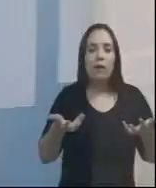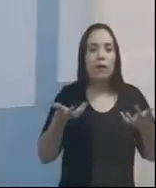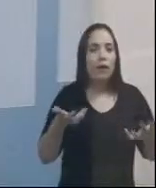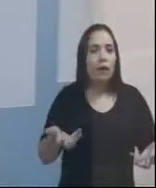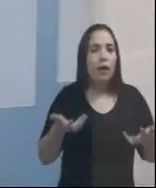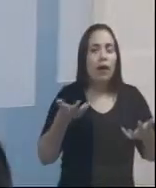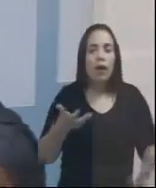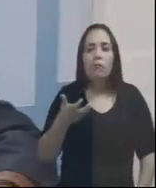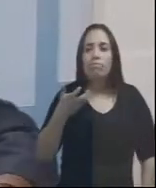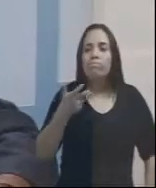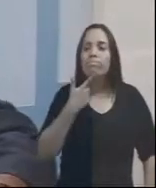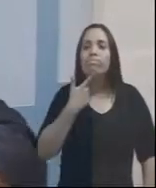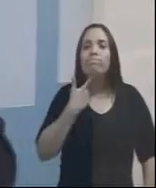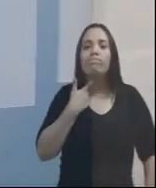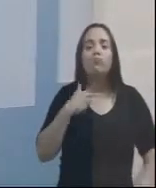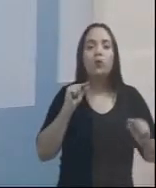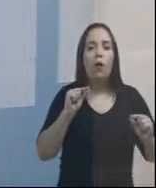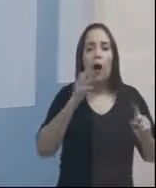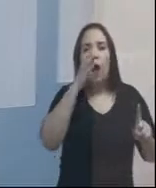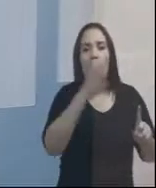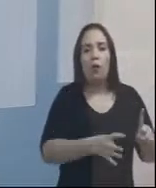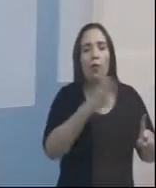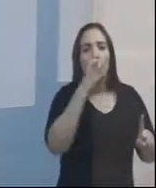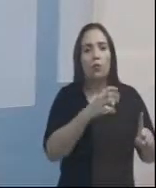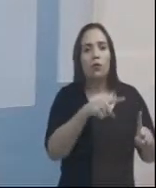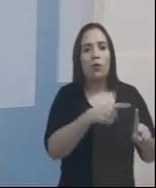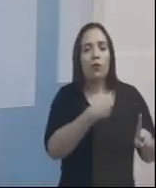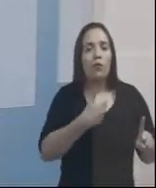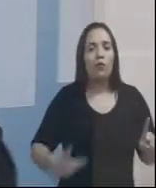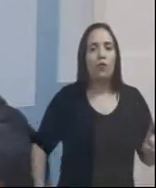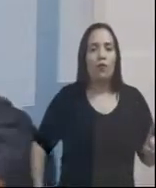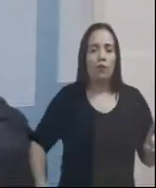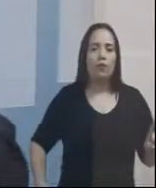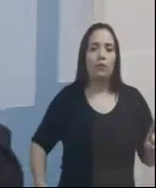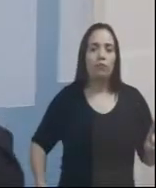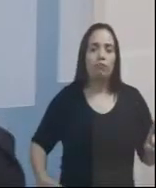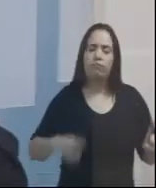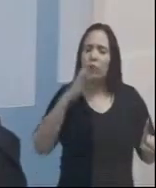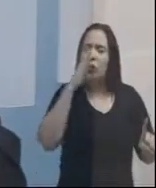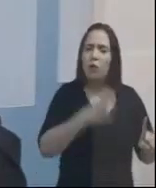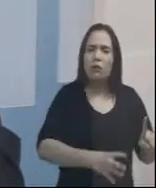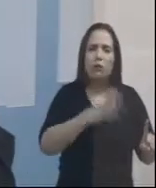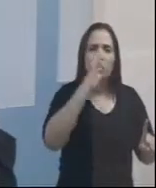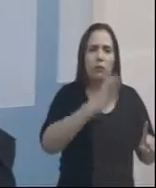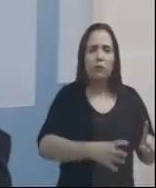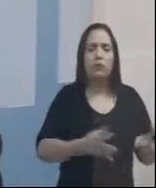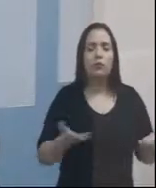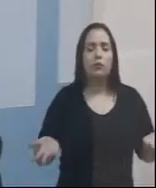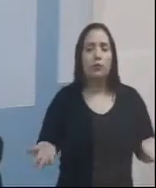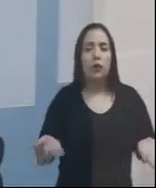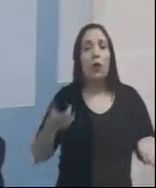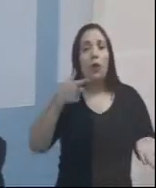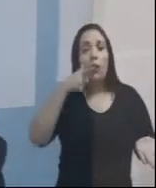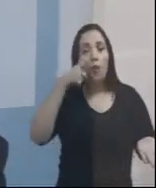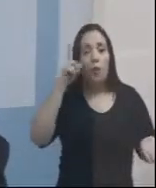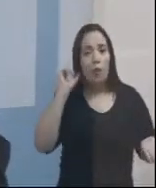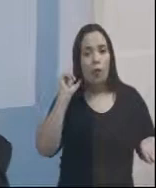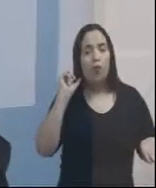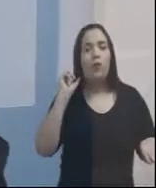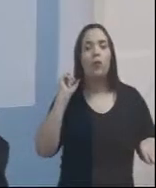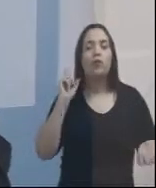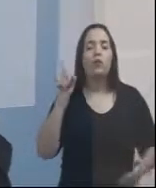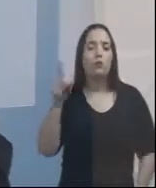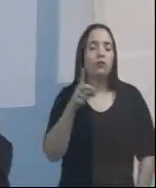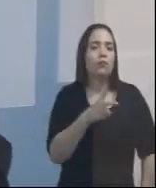tá, culpar o governo do Estado. De toda maneira. Chegou um ponto ontem, que o